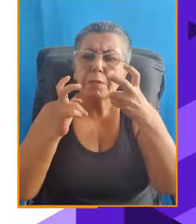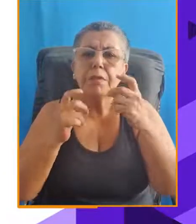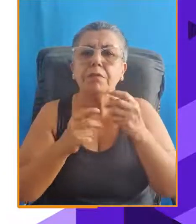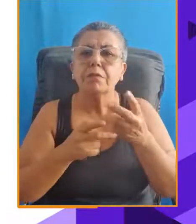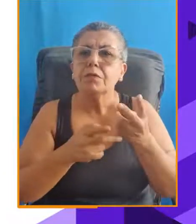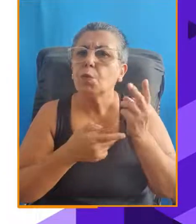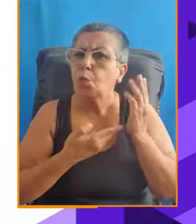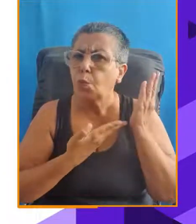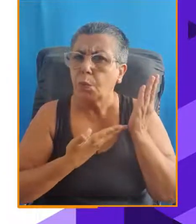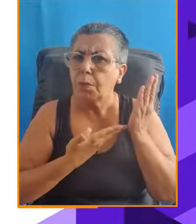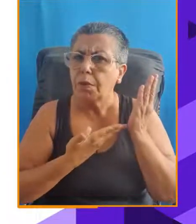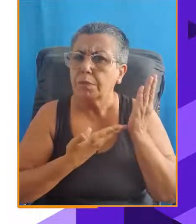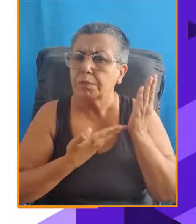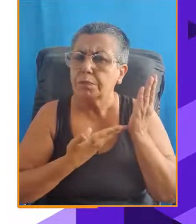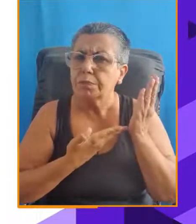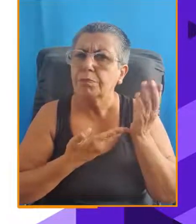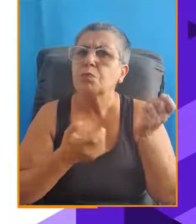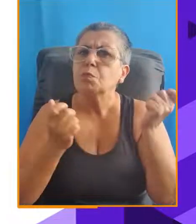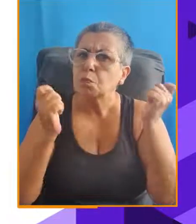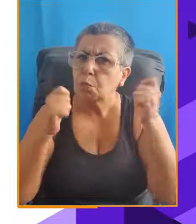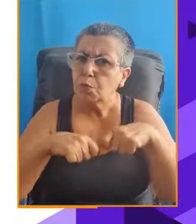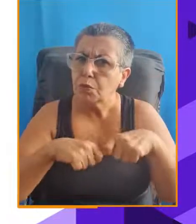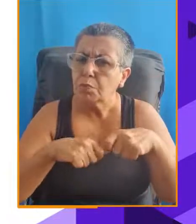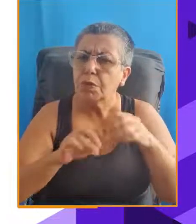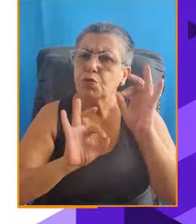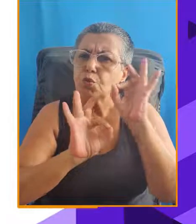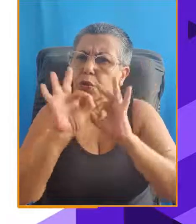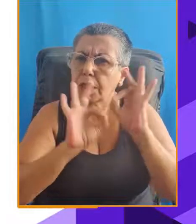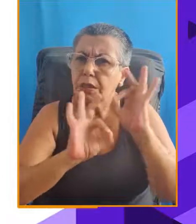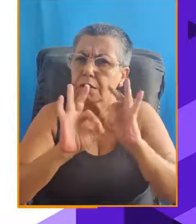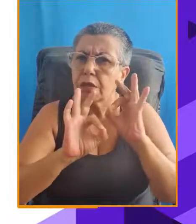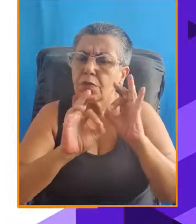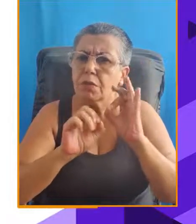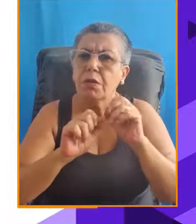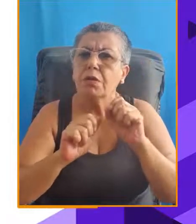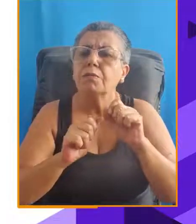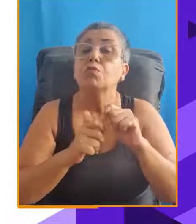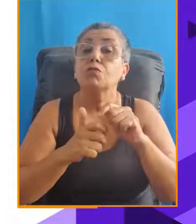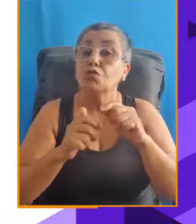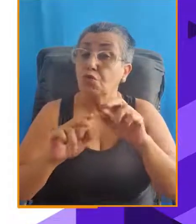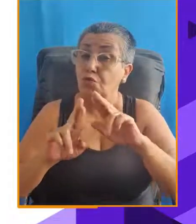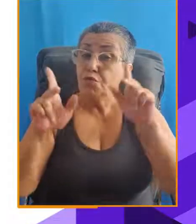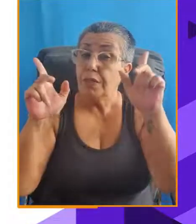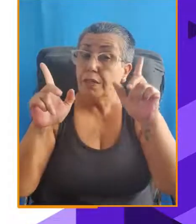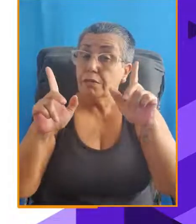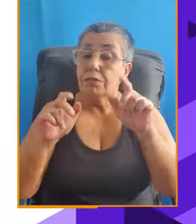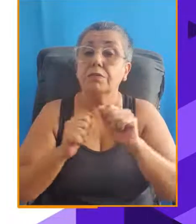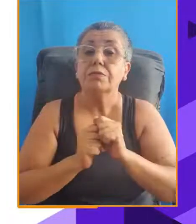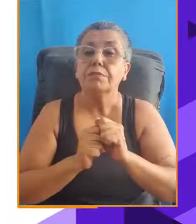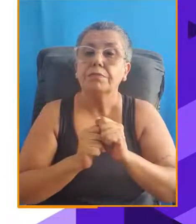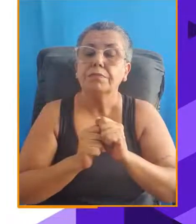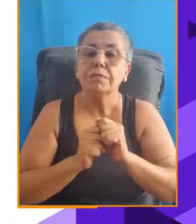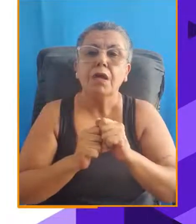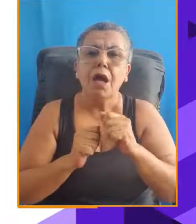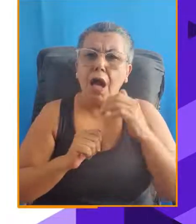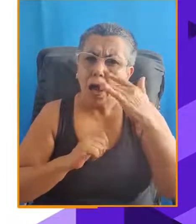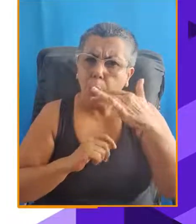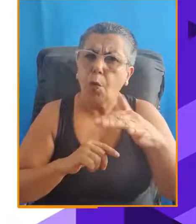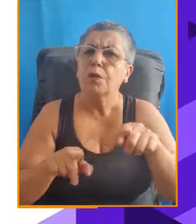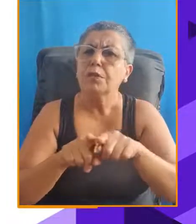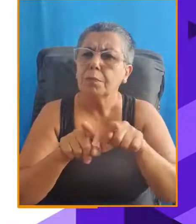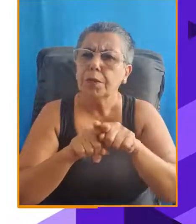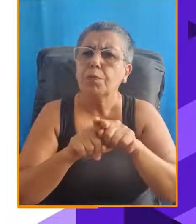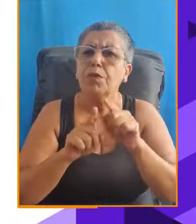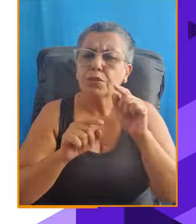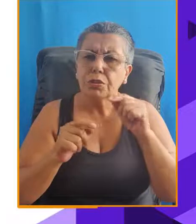cores neutras oferecem possibilidades de configuração de um layout. A cor também pode ser compreendida